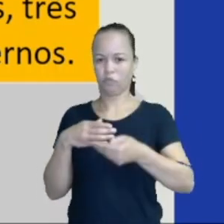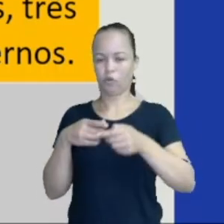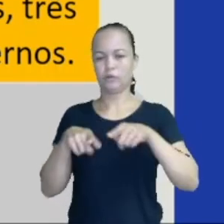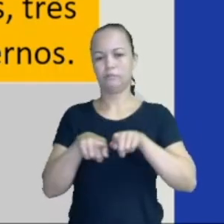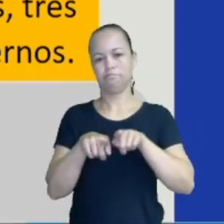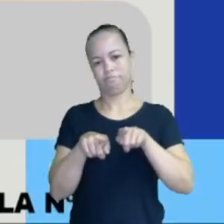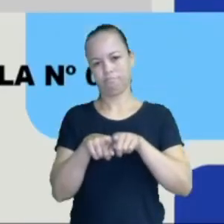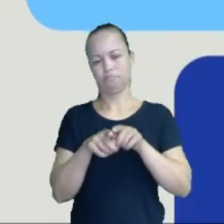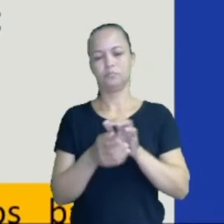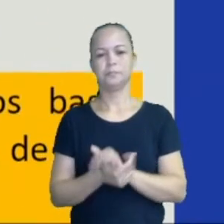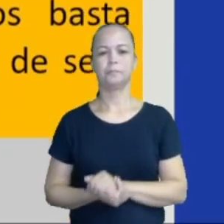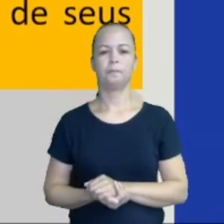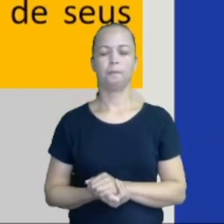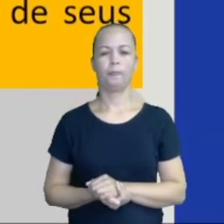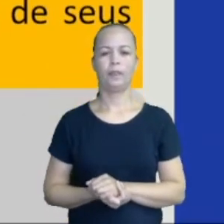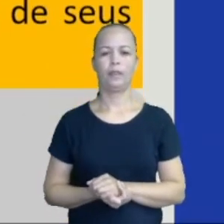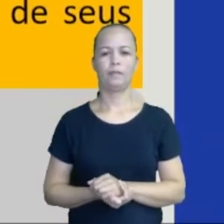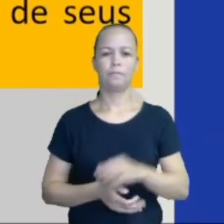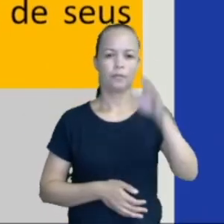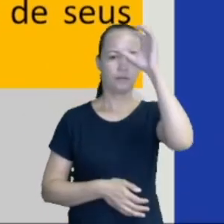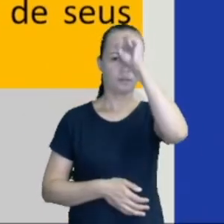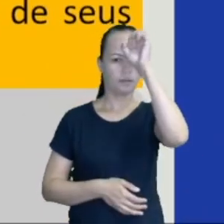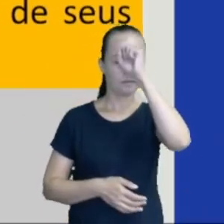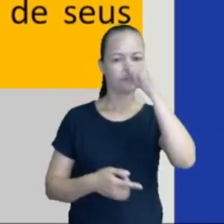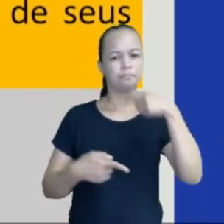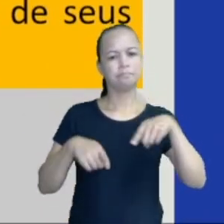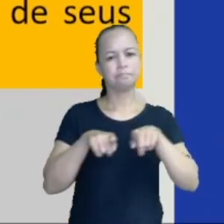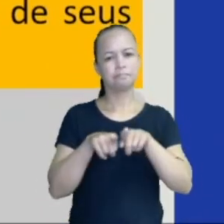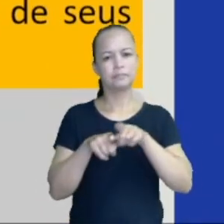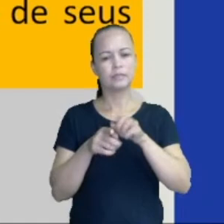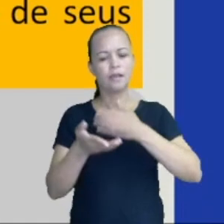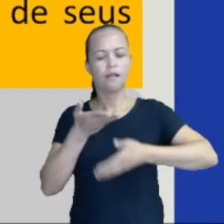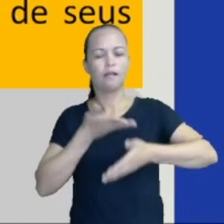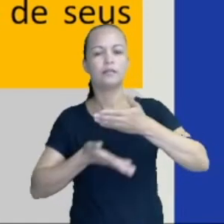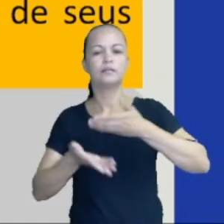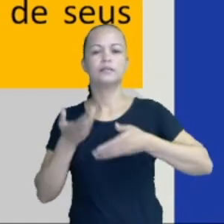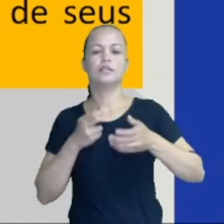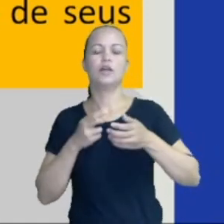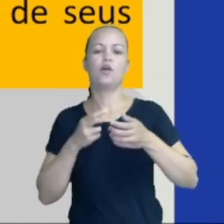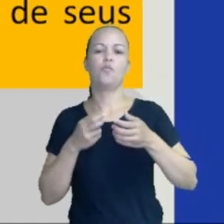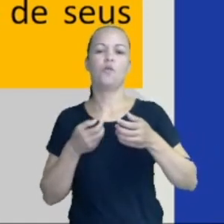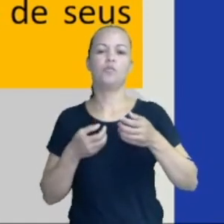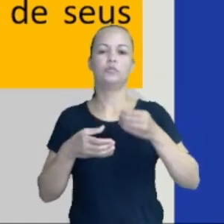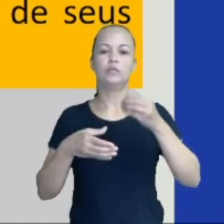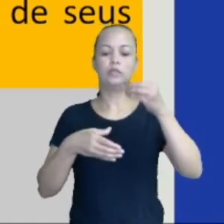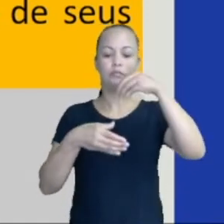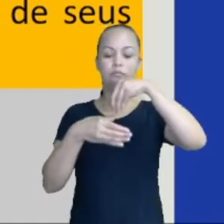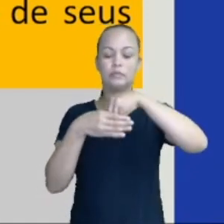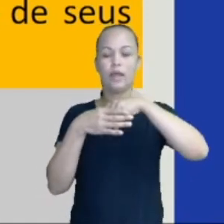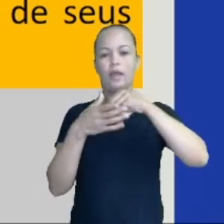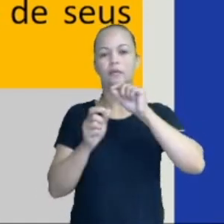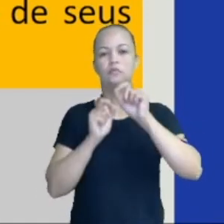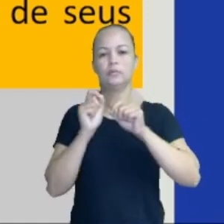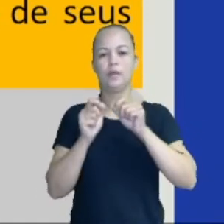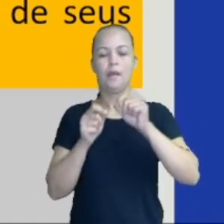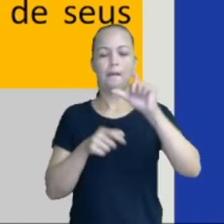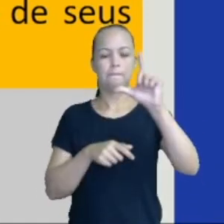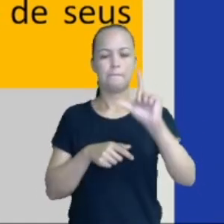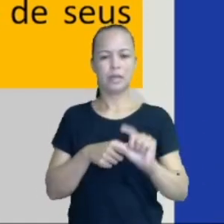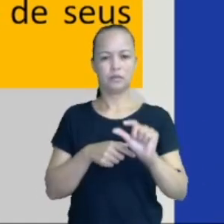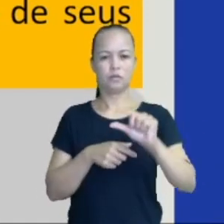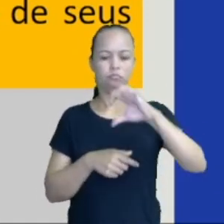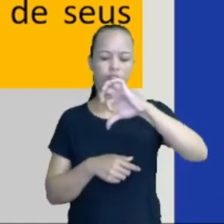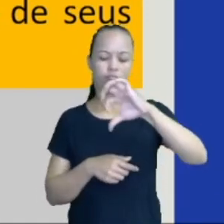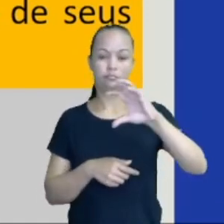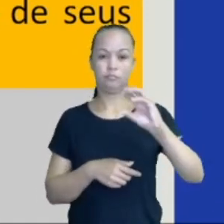dica. E aprendemos também em relação aos ângulos internos. Todos os ângulos internos menores que 90